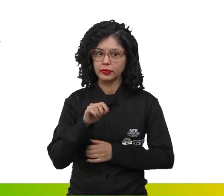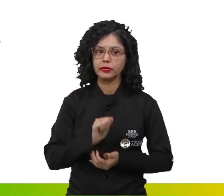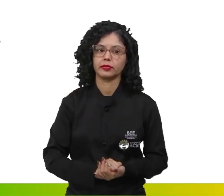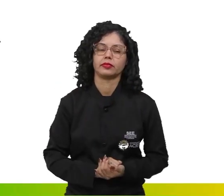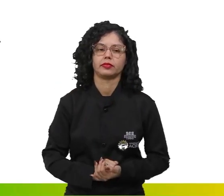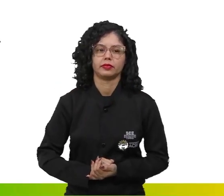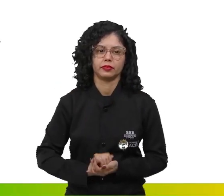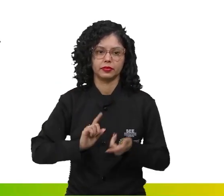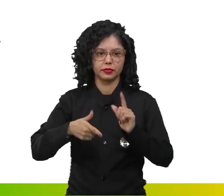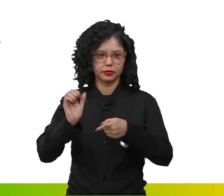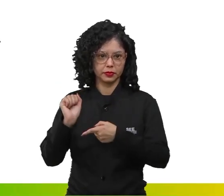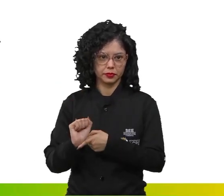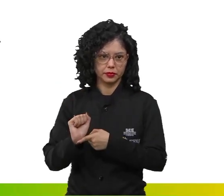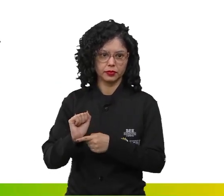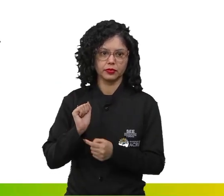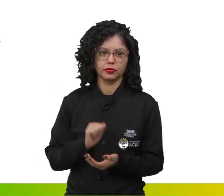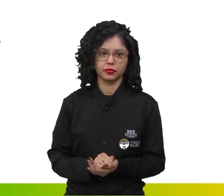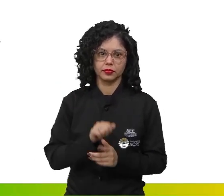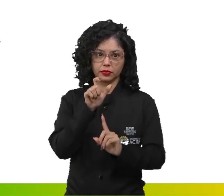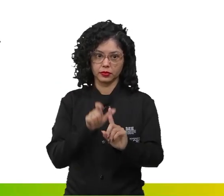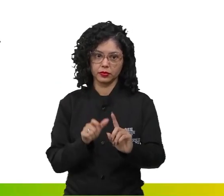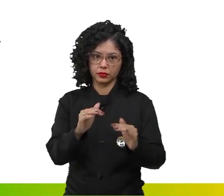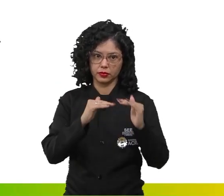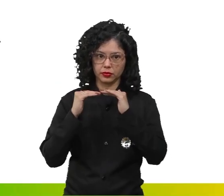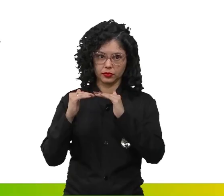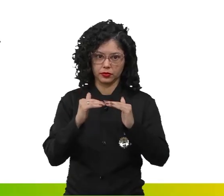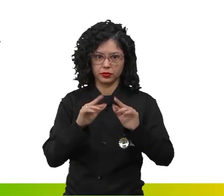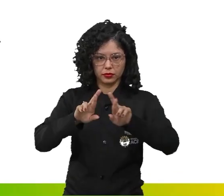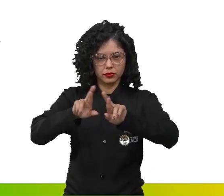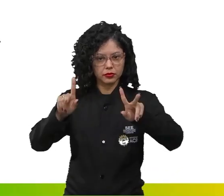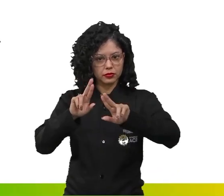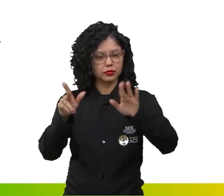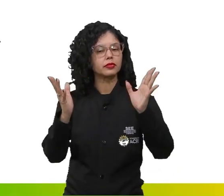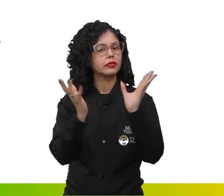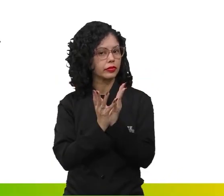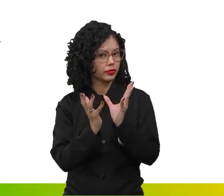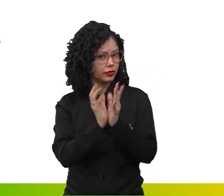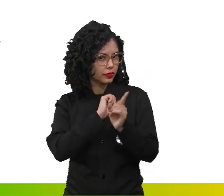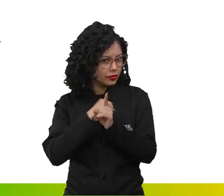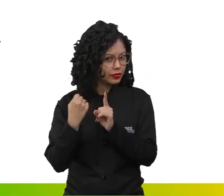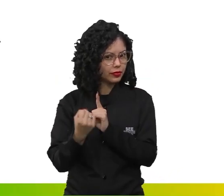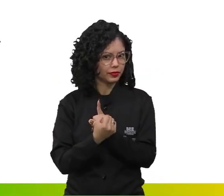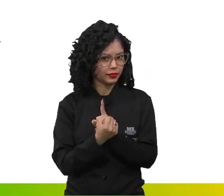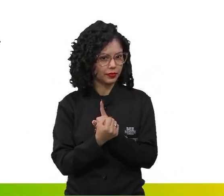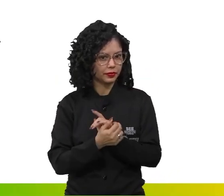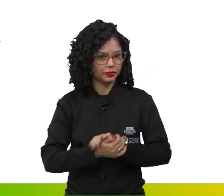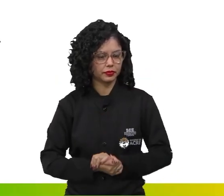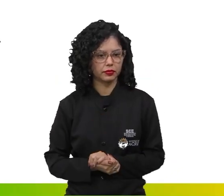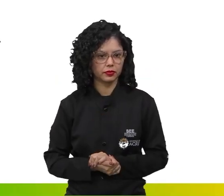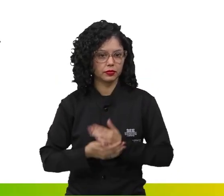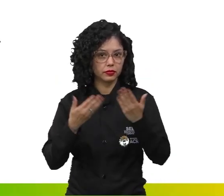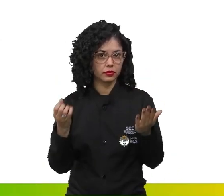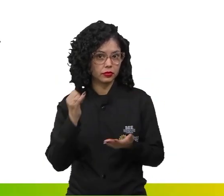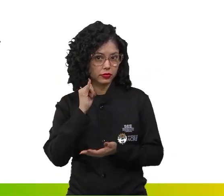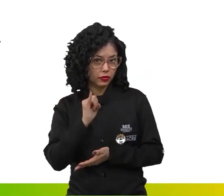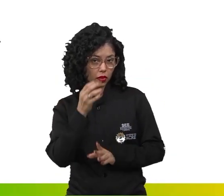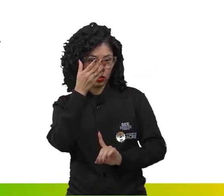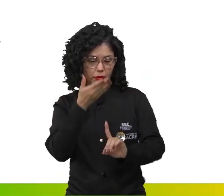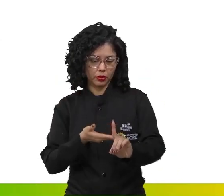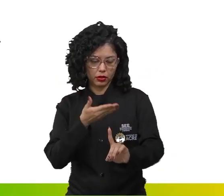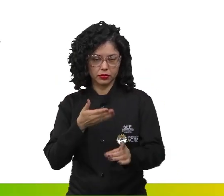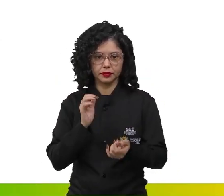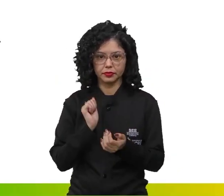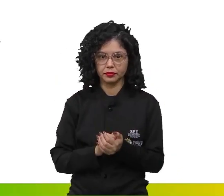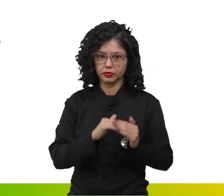é, letra A, representação equilibrada de diferentes grupos sociais. Se ela é uma